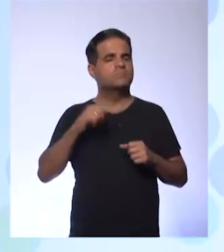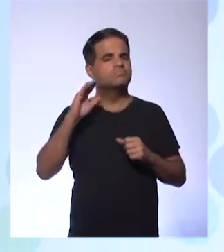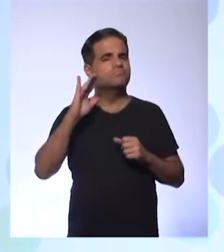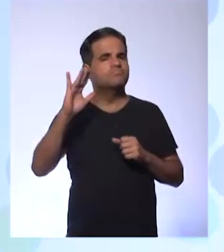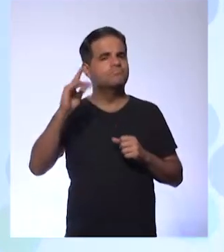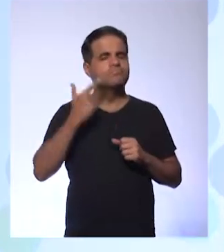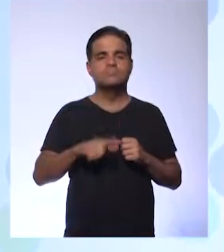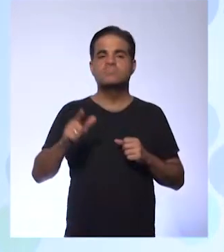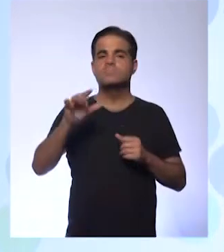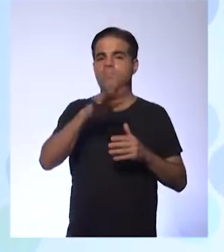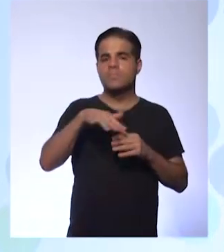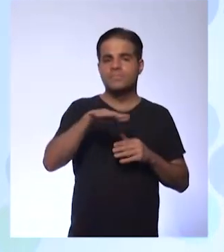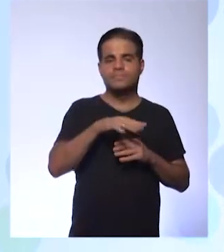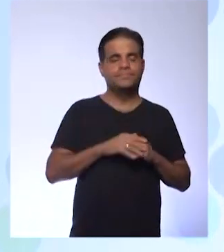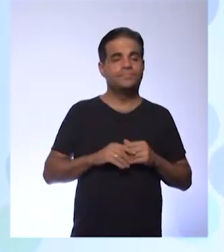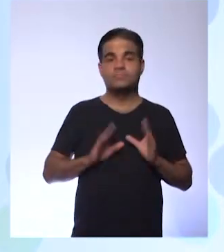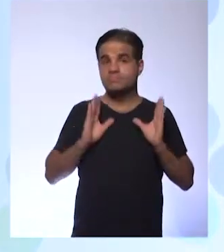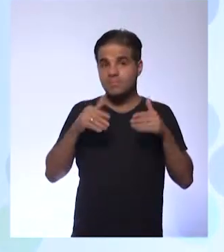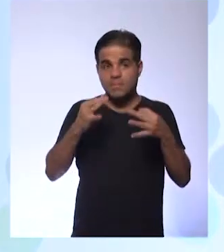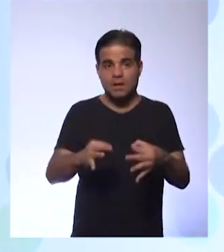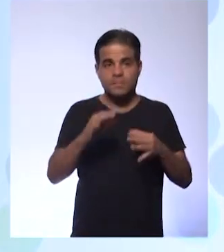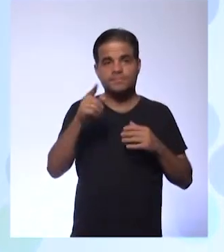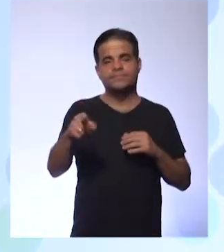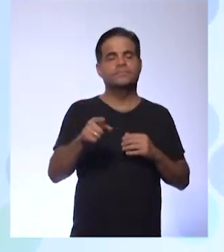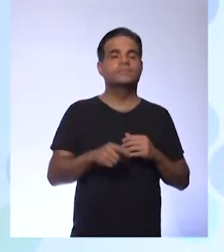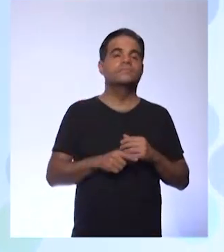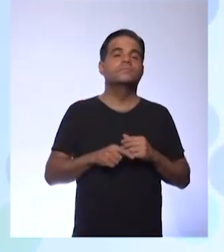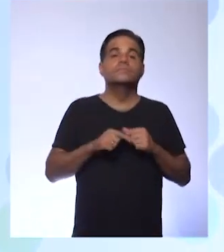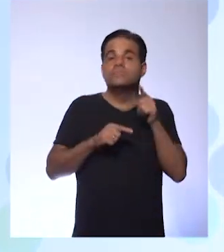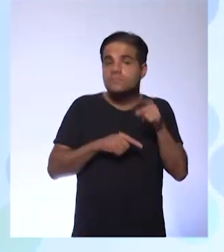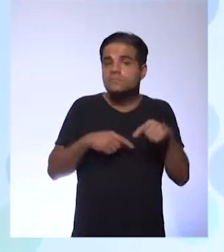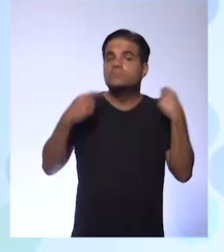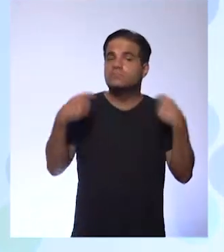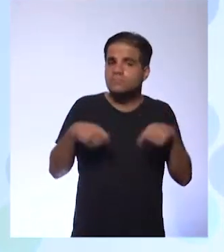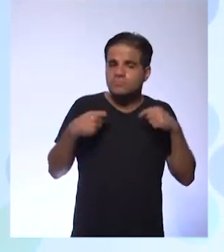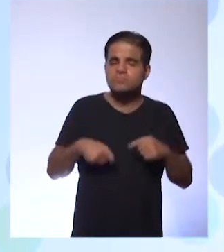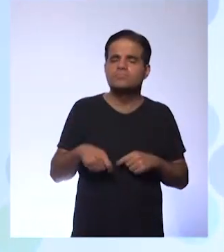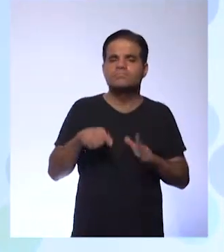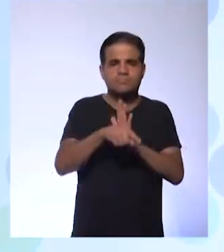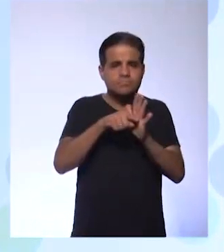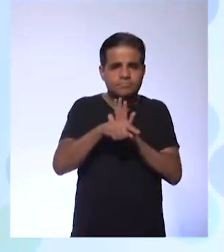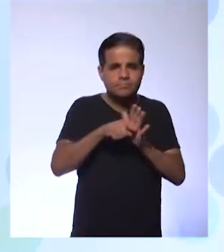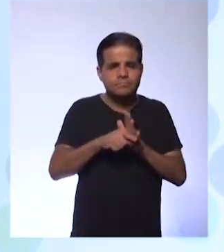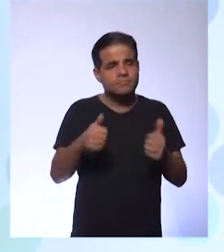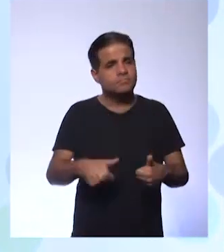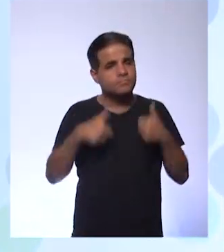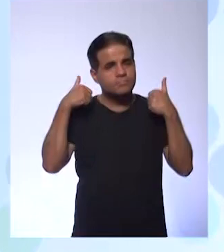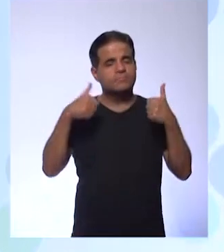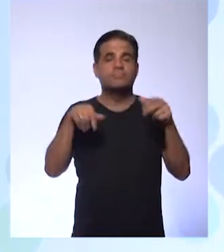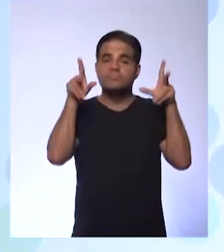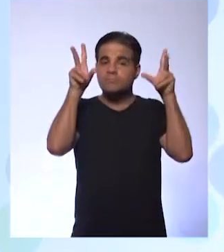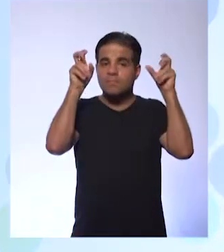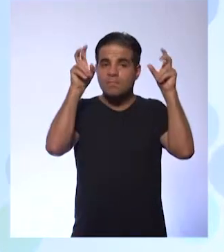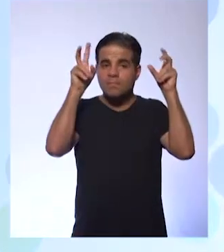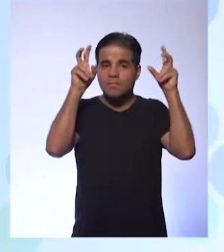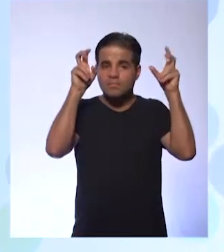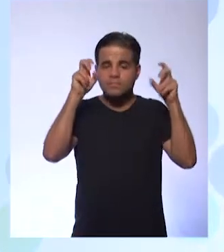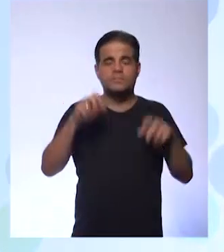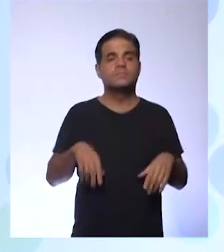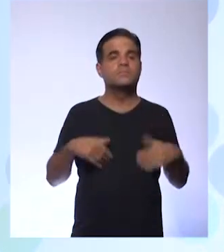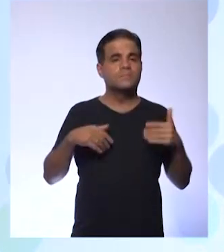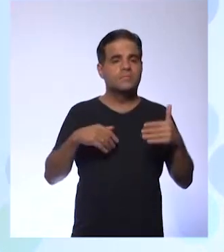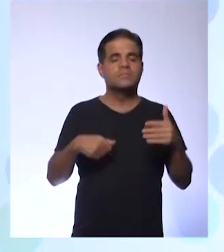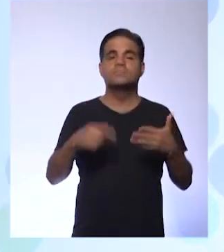ironia em outras partes, mas não exatamente nisso. Então, vocês deveriam ali analisar melhor o enunciado dessa questão